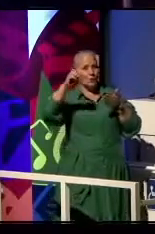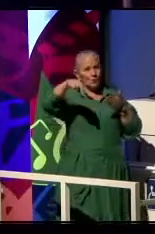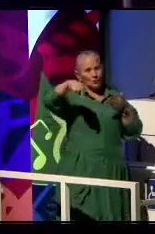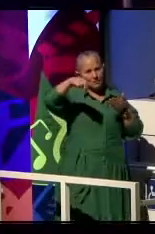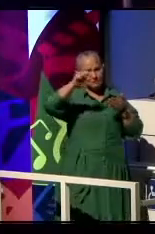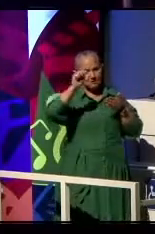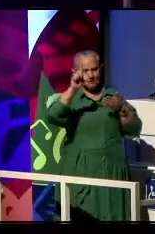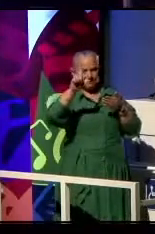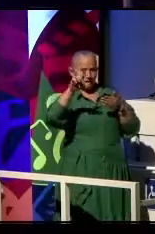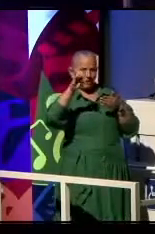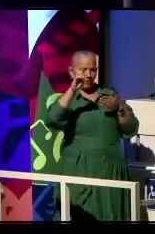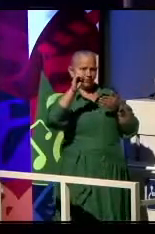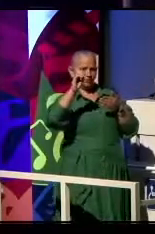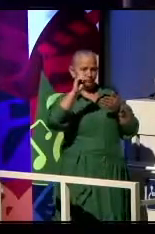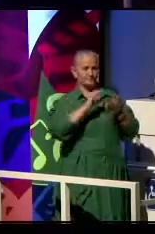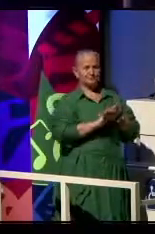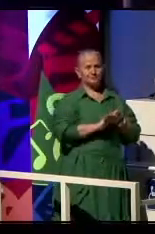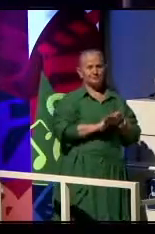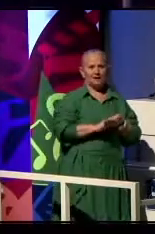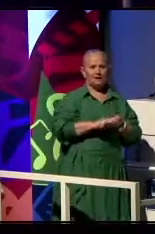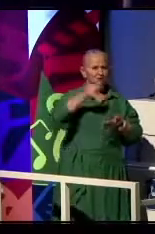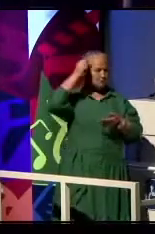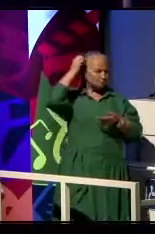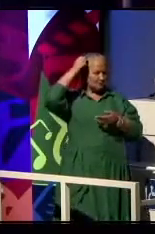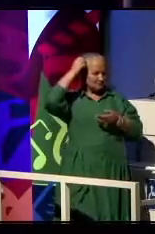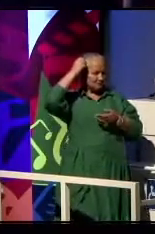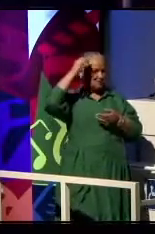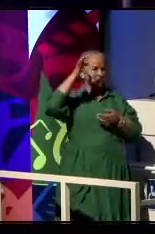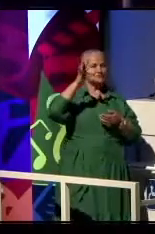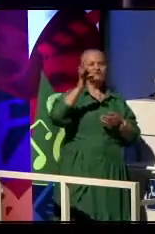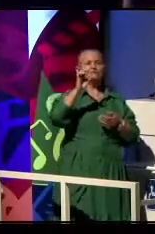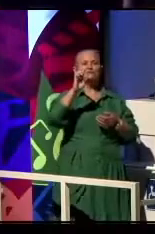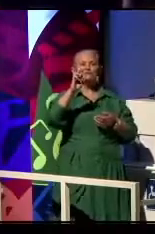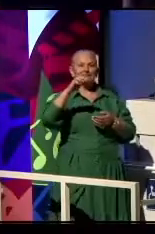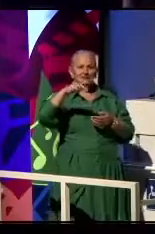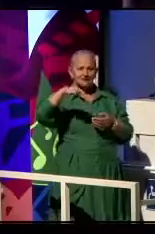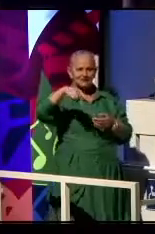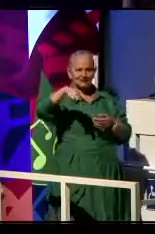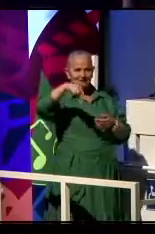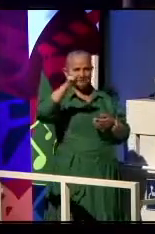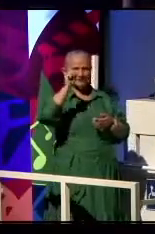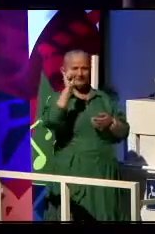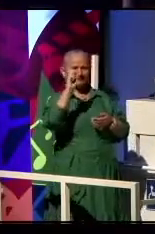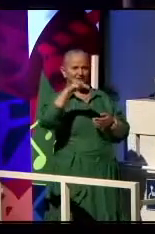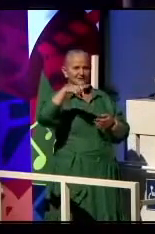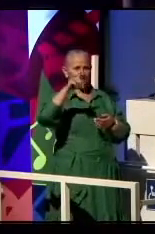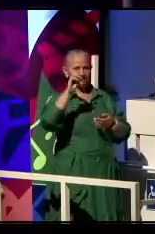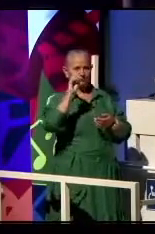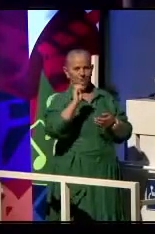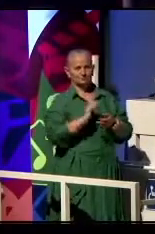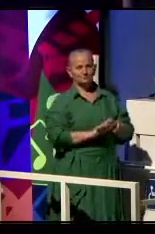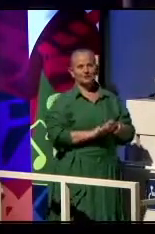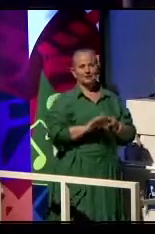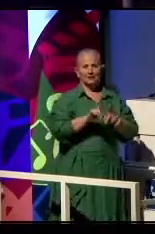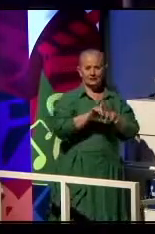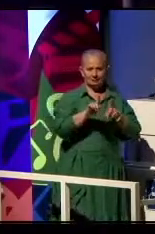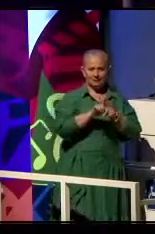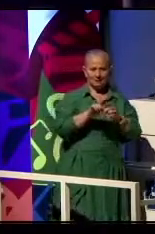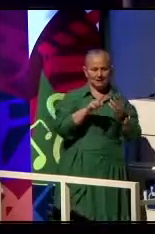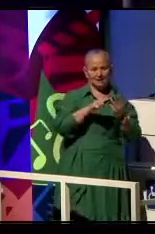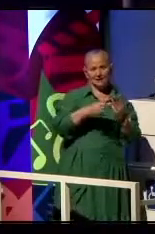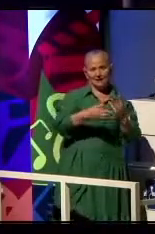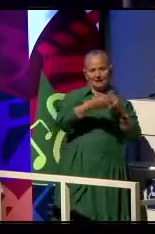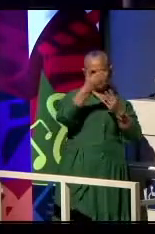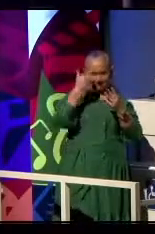Márcio Borges e, de boné, naquele canto, também o Fernando Brant. Aí vem o Milton Nascimento, Lô Borges, atrás dele o